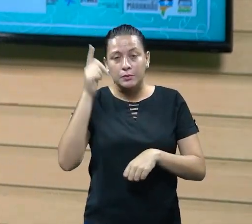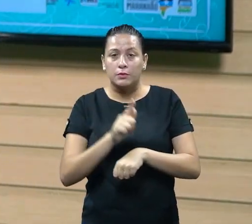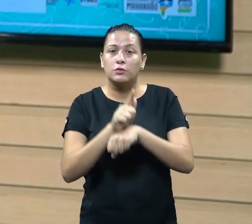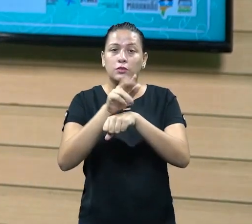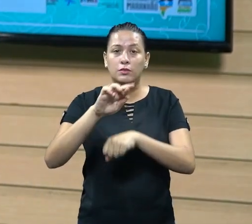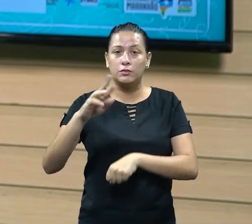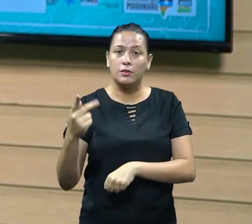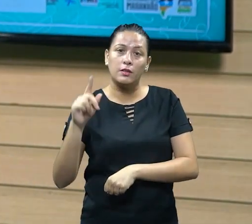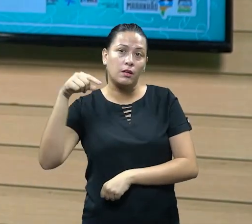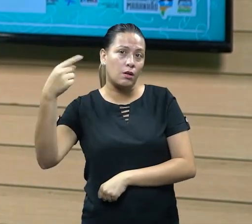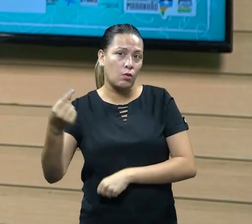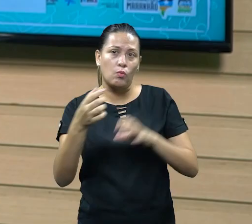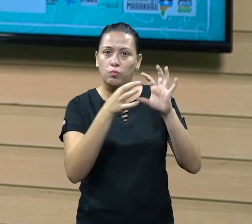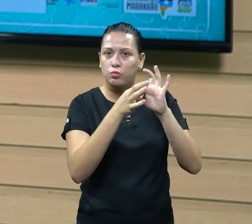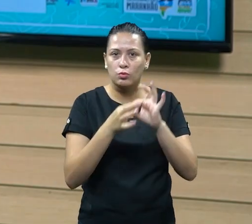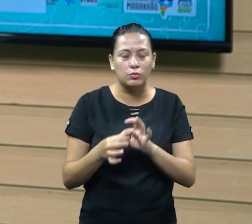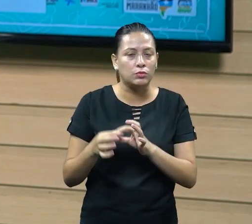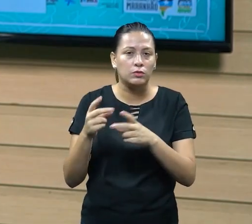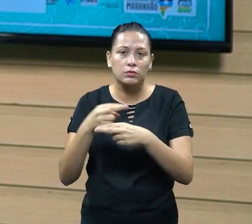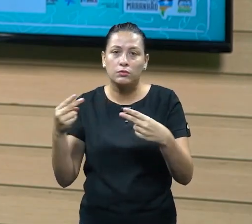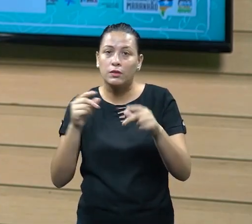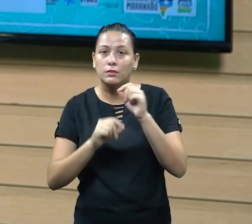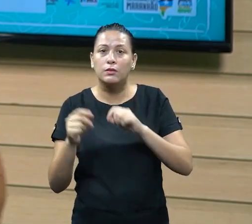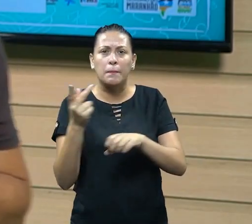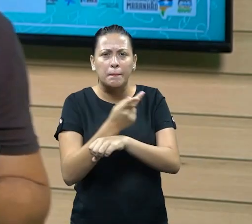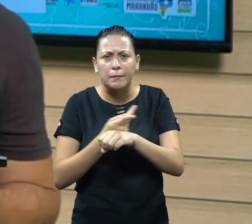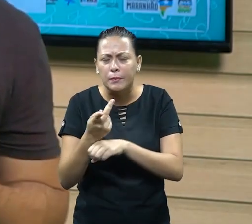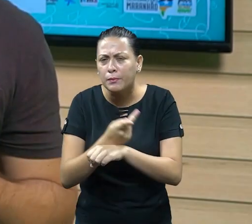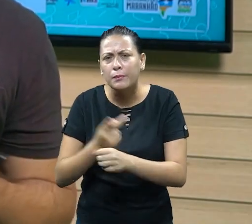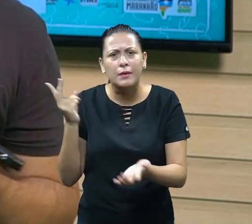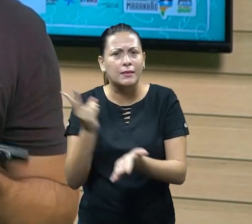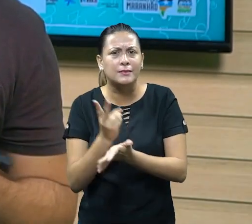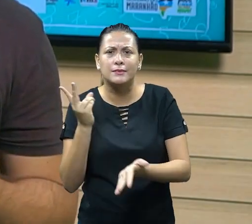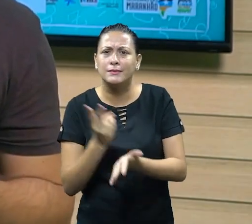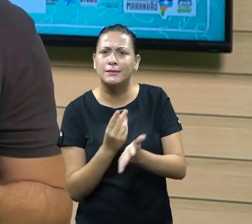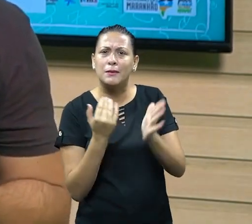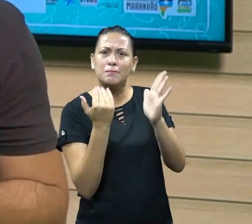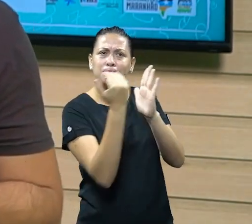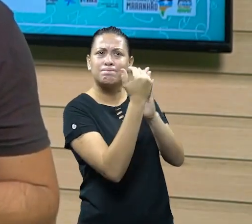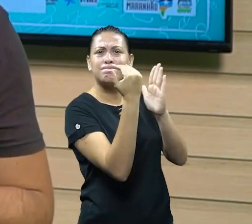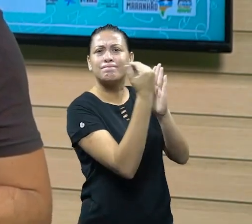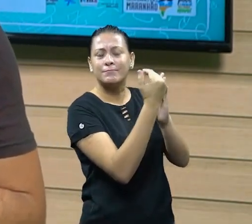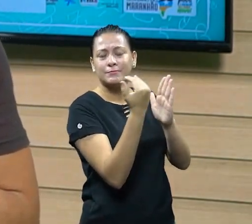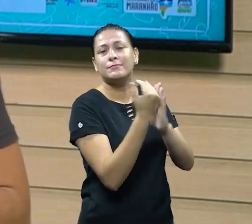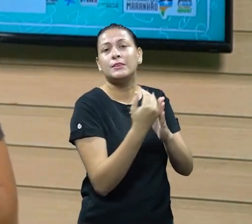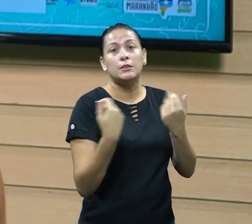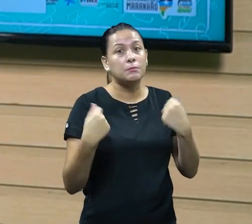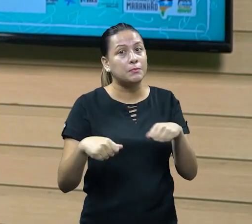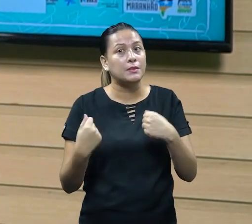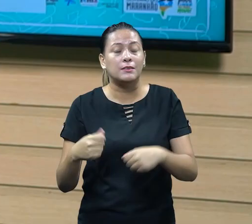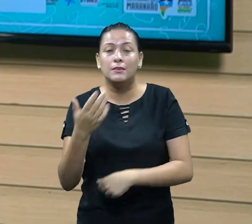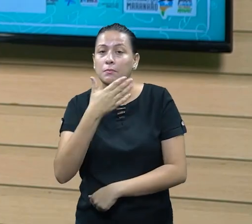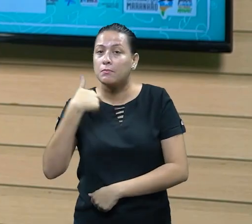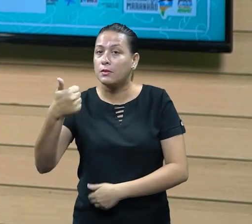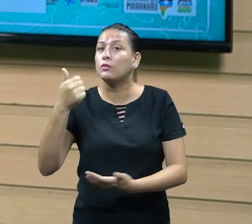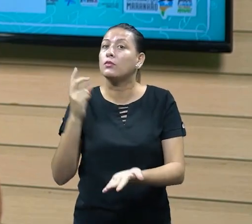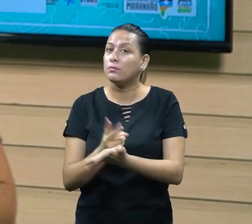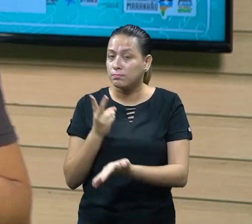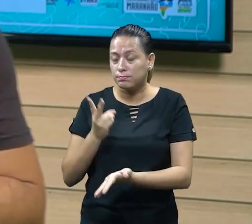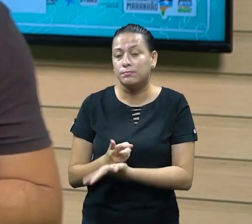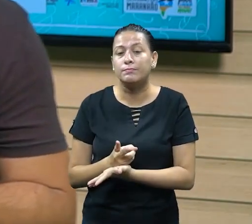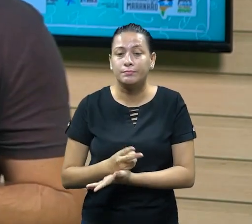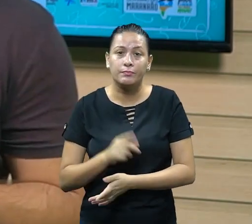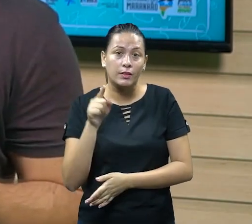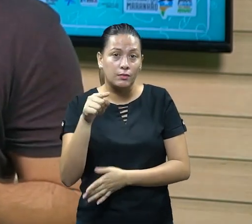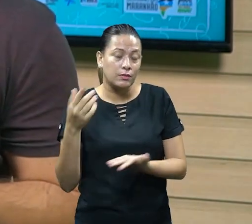de qualquer área? É a busca constante da excelência. É entender que tem sempre algo a ser melhorado. E para você